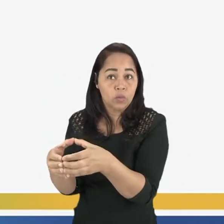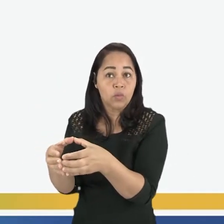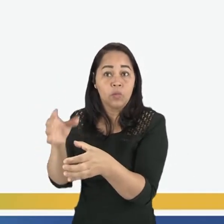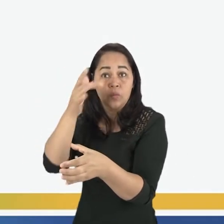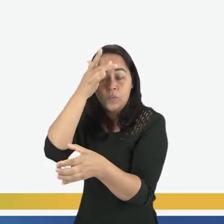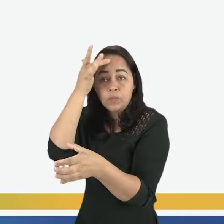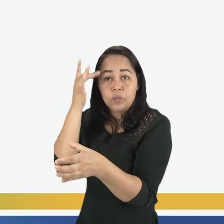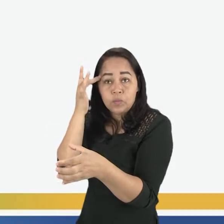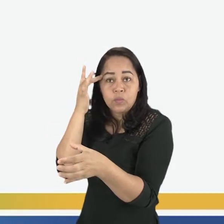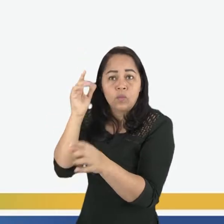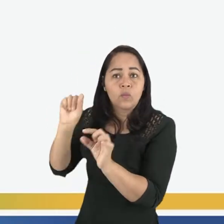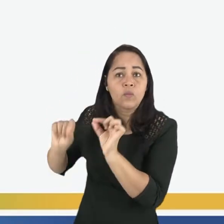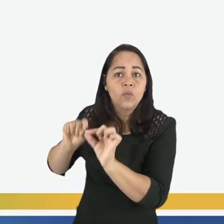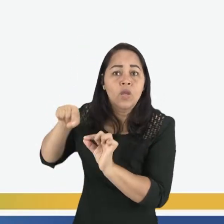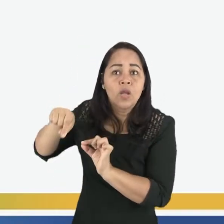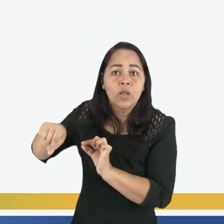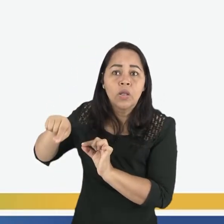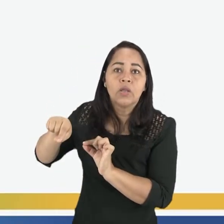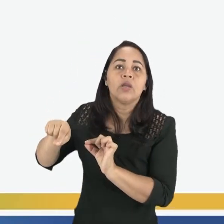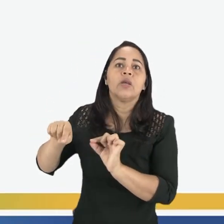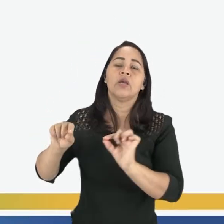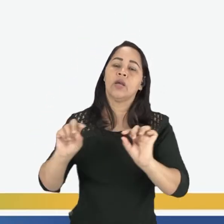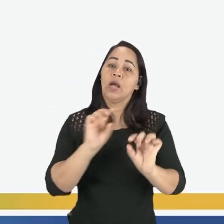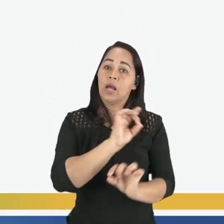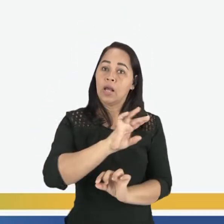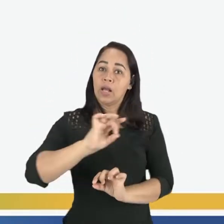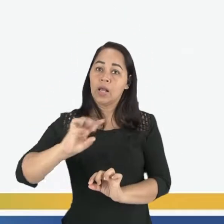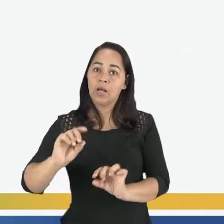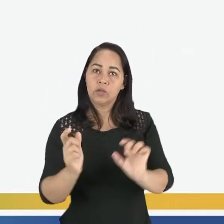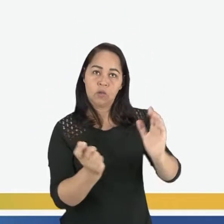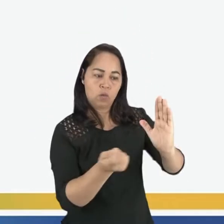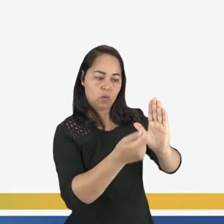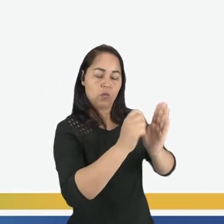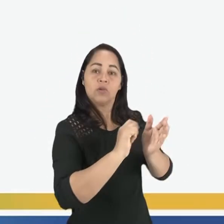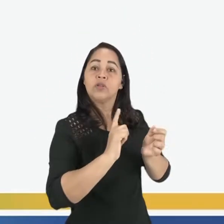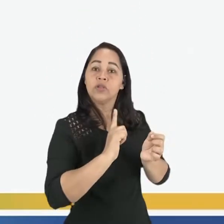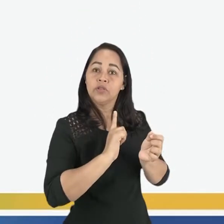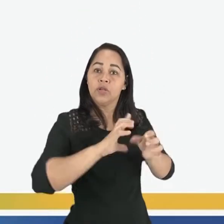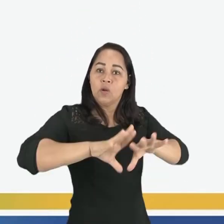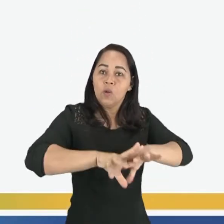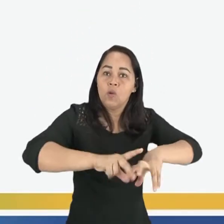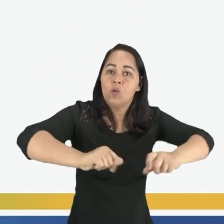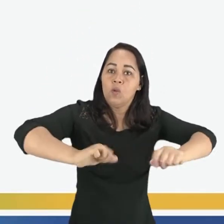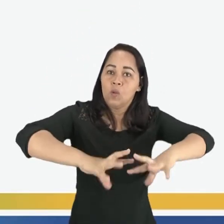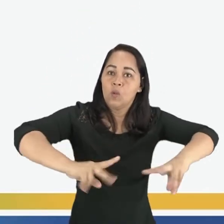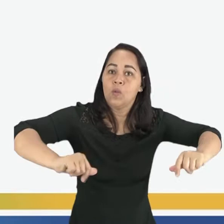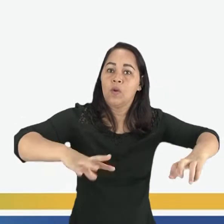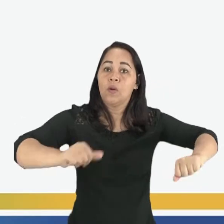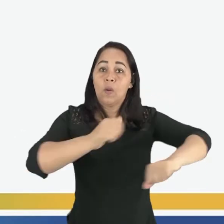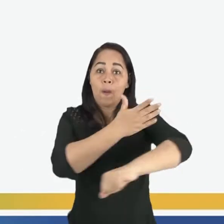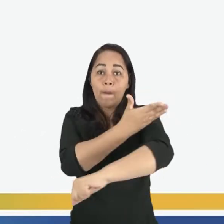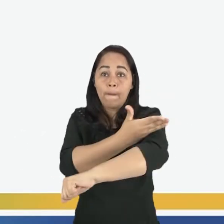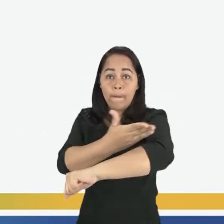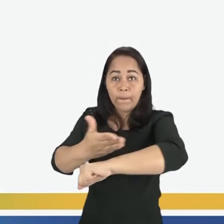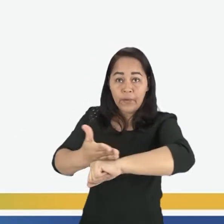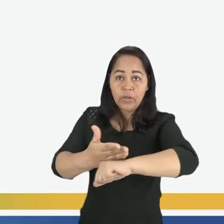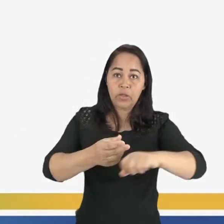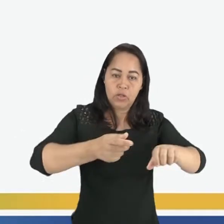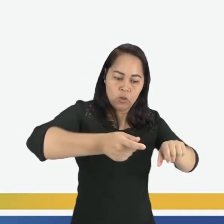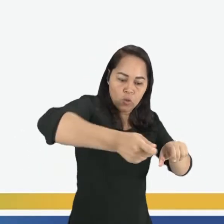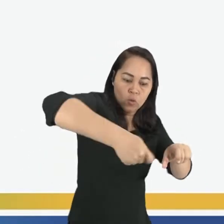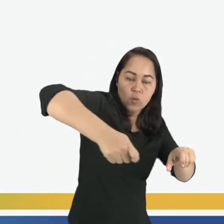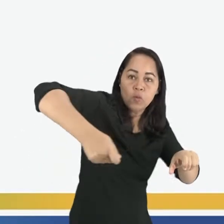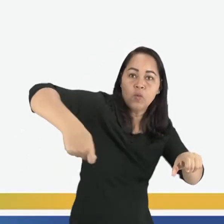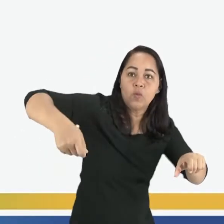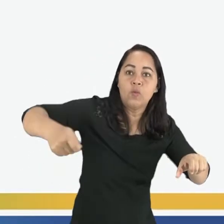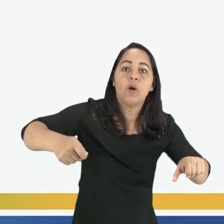escrita cuneiforme sumeriana, cada sinal era gravado na argila úmida com a ponta de um estilete de vime e, por isso, adquiria a